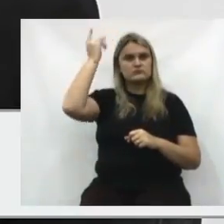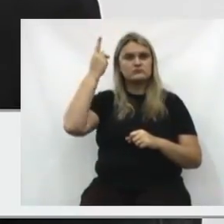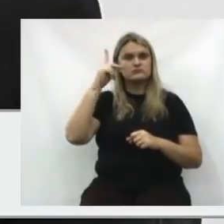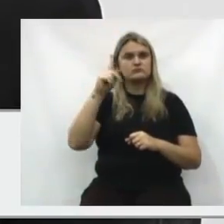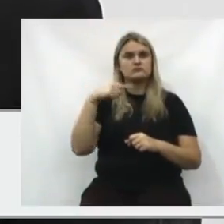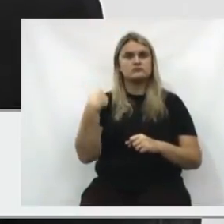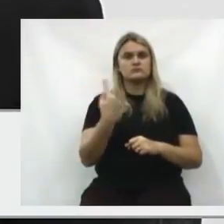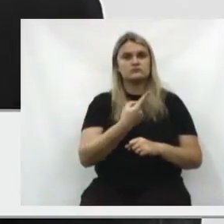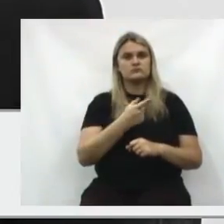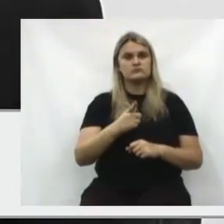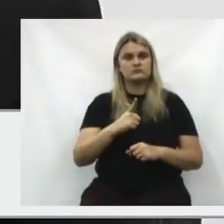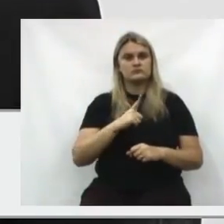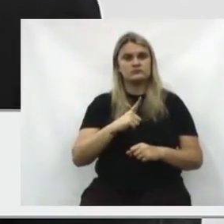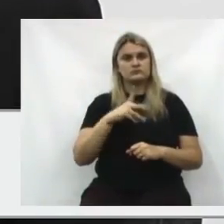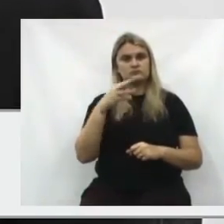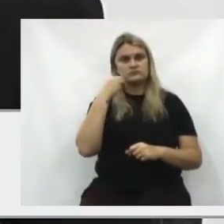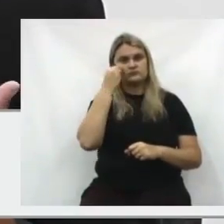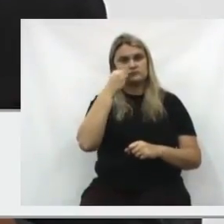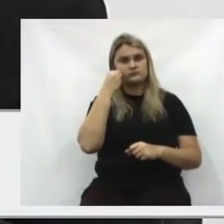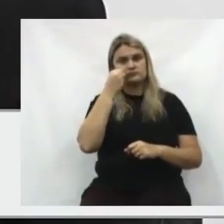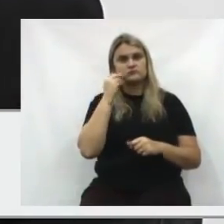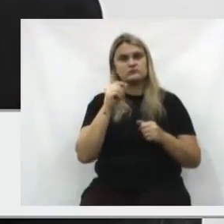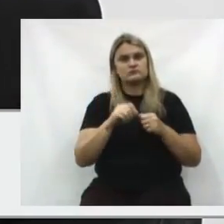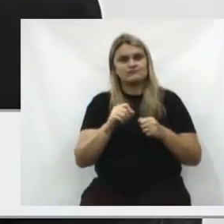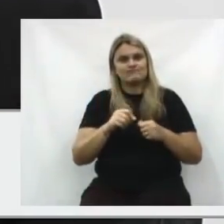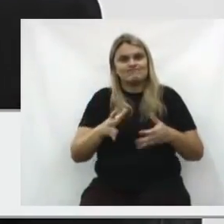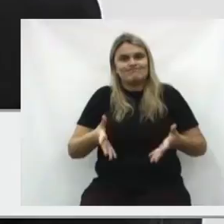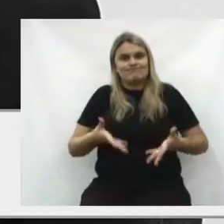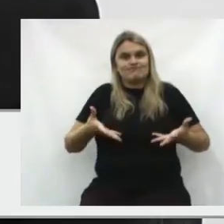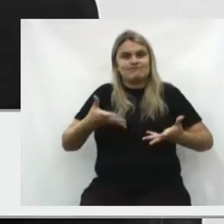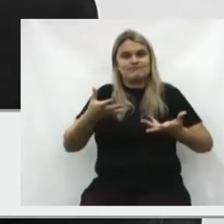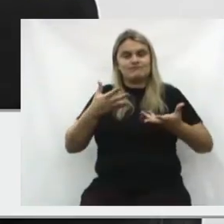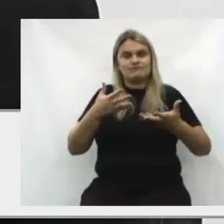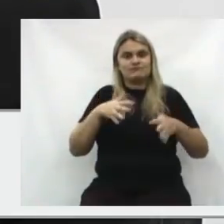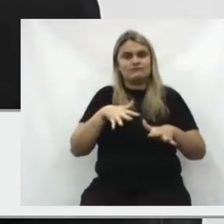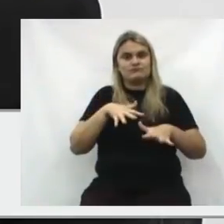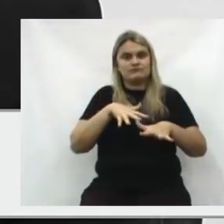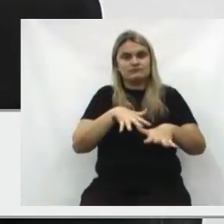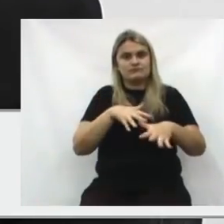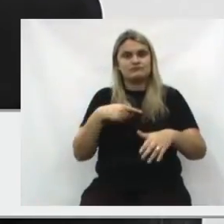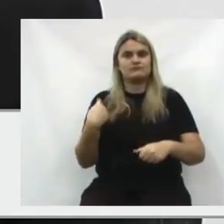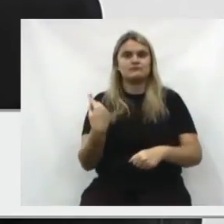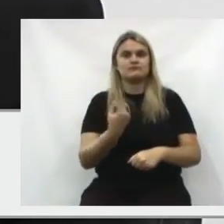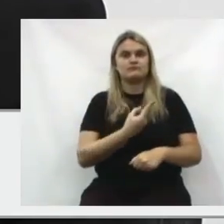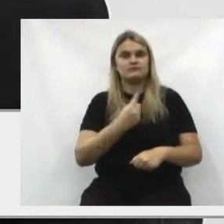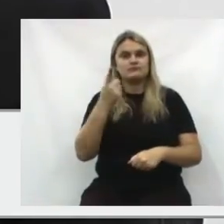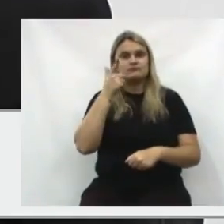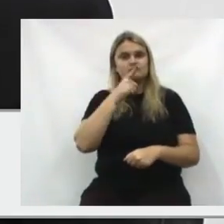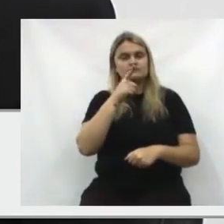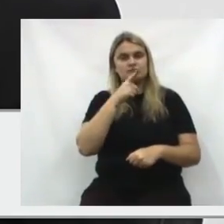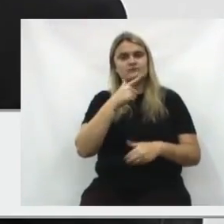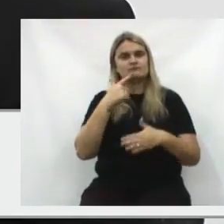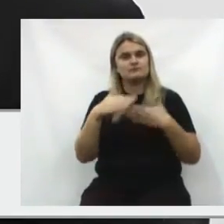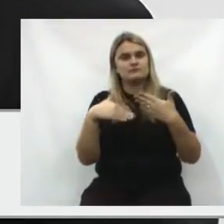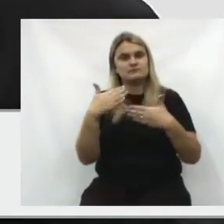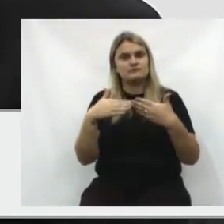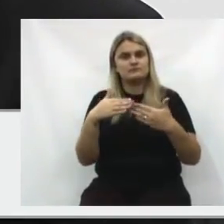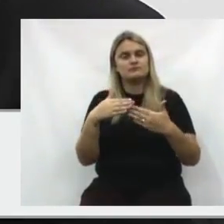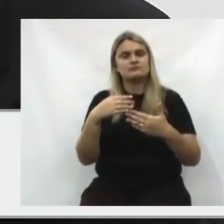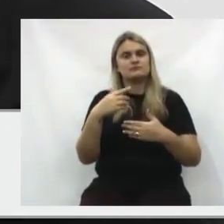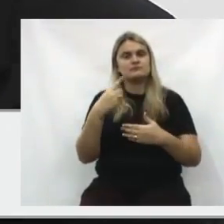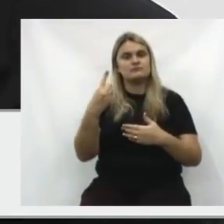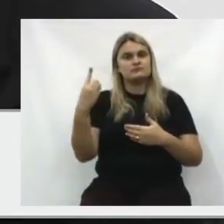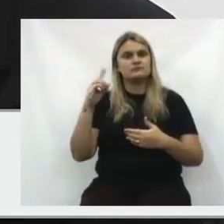Paraná, para que tenhamos a oportunidade de engrossar esse movimento e que chegue, e que nós